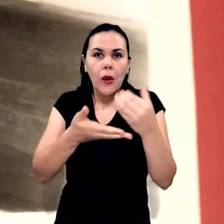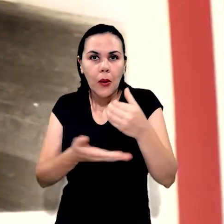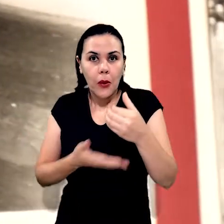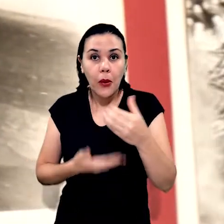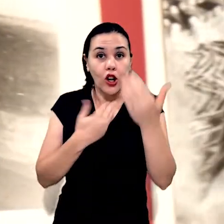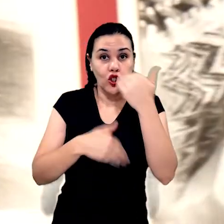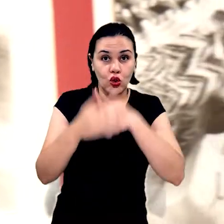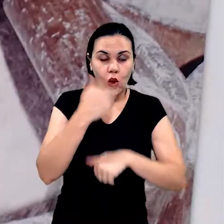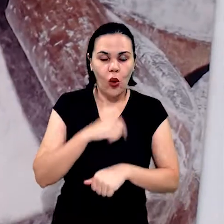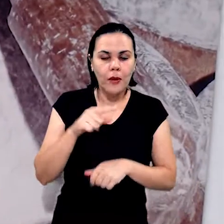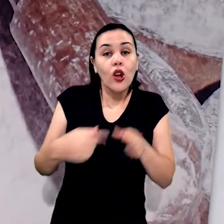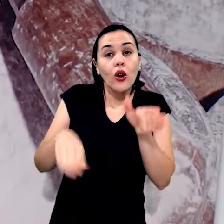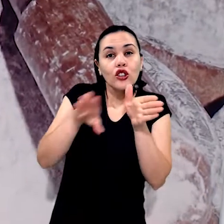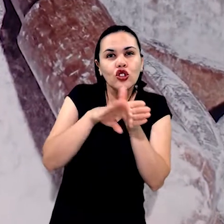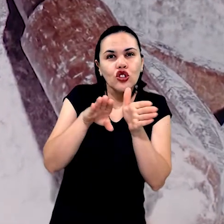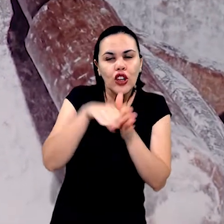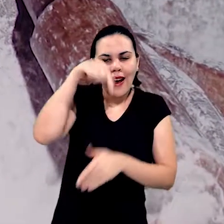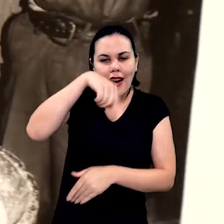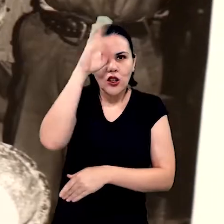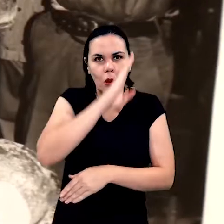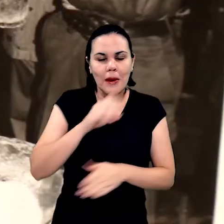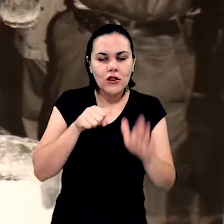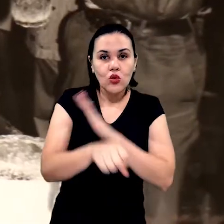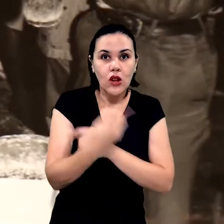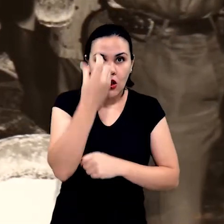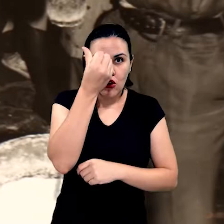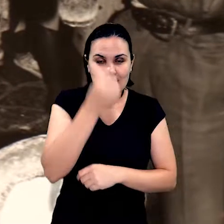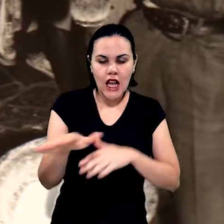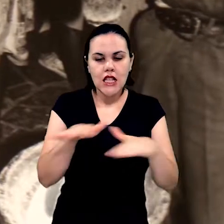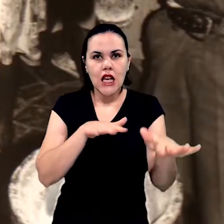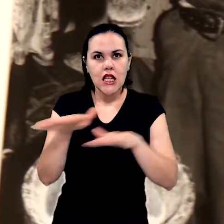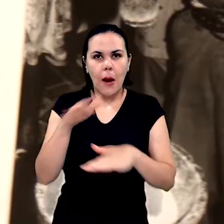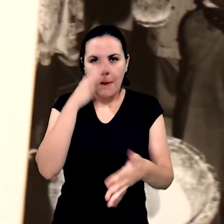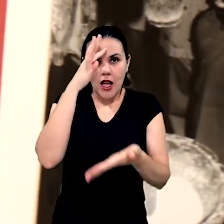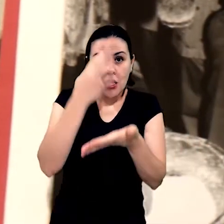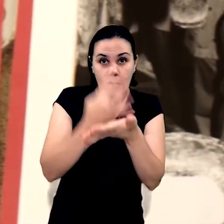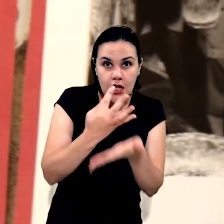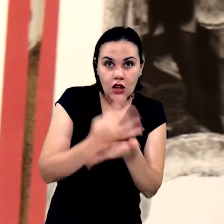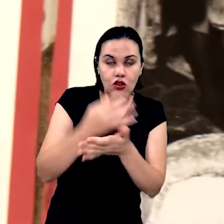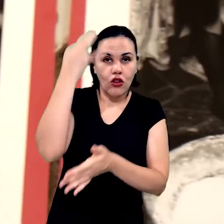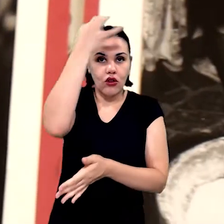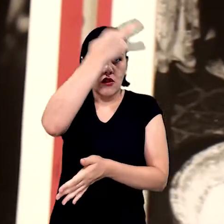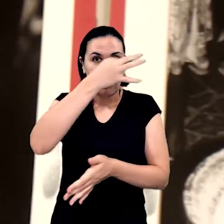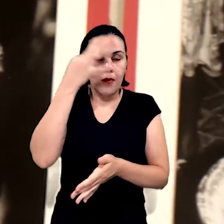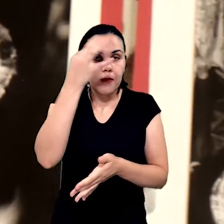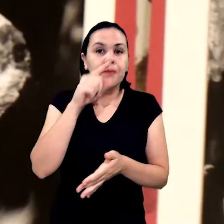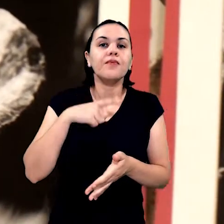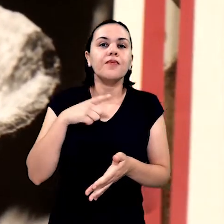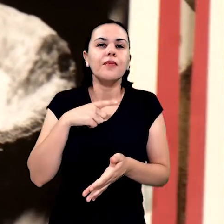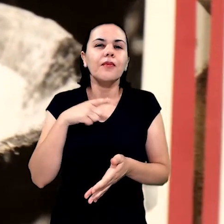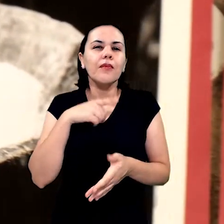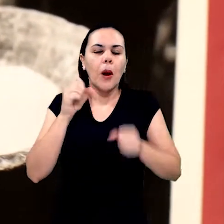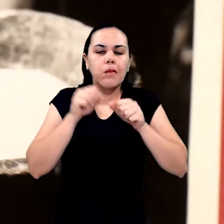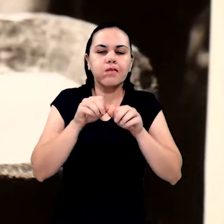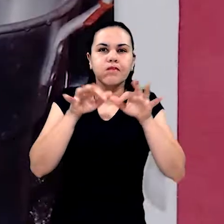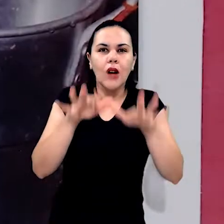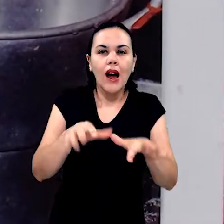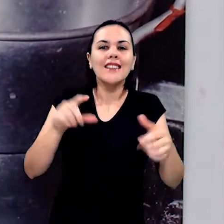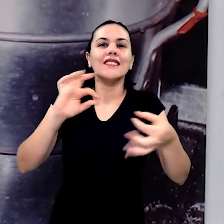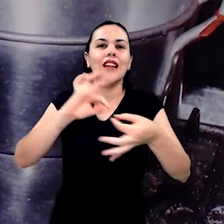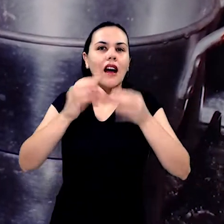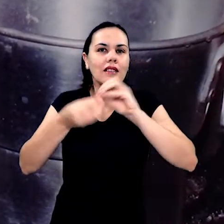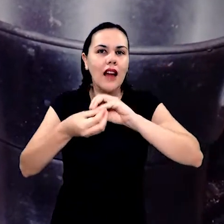produtividade de alimentos. Quando chega ao Brasil no século XVI, essas manifestações de fé ao divino assumem um